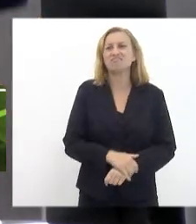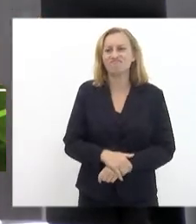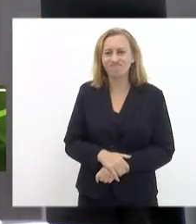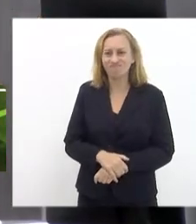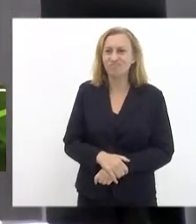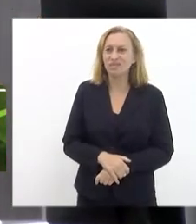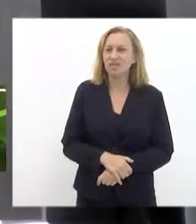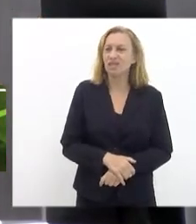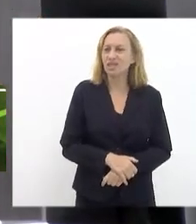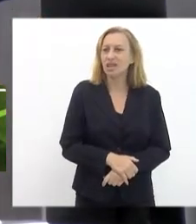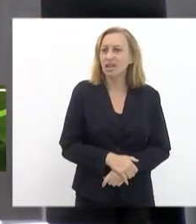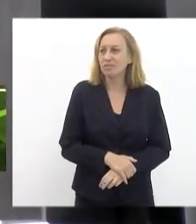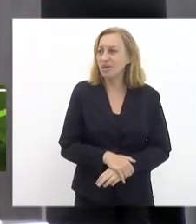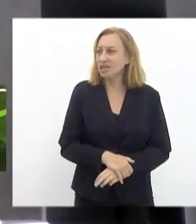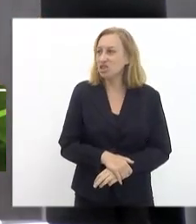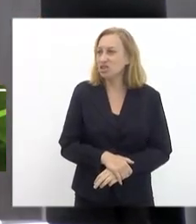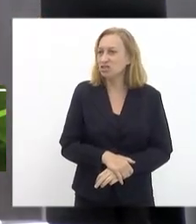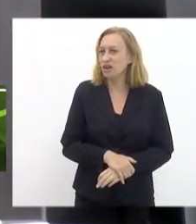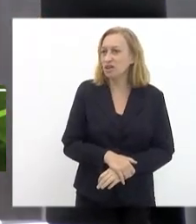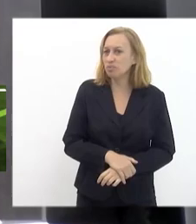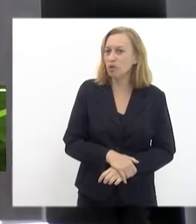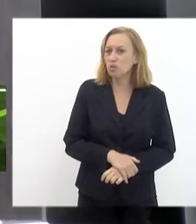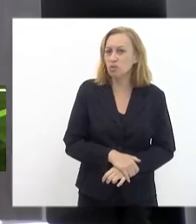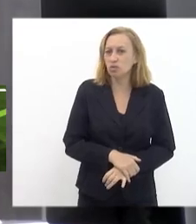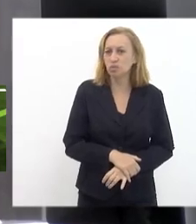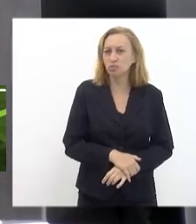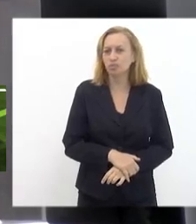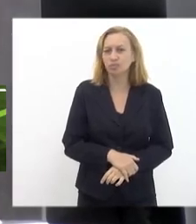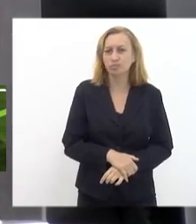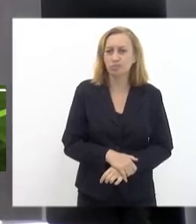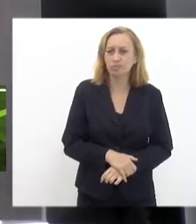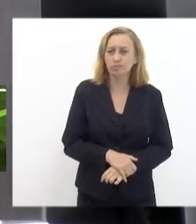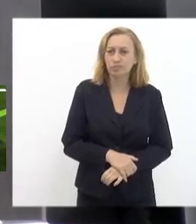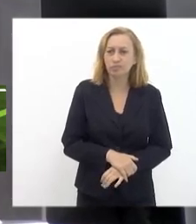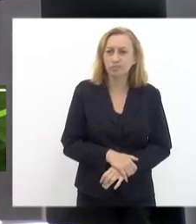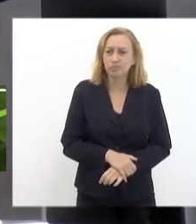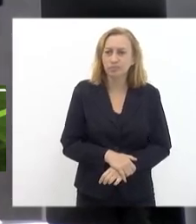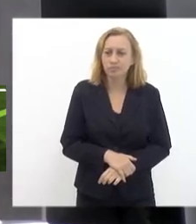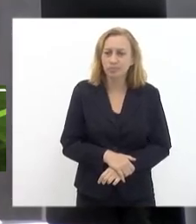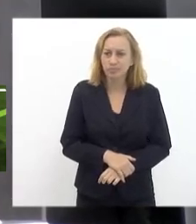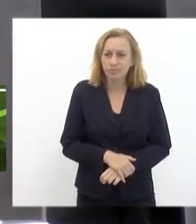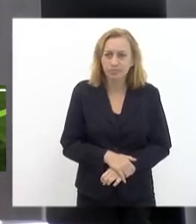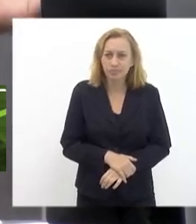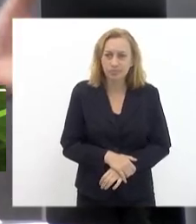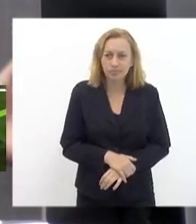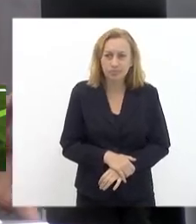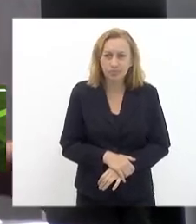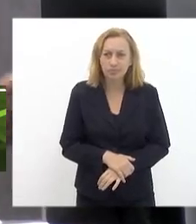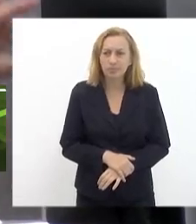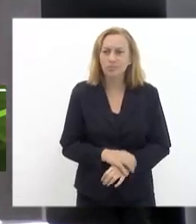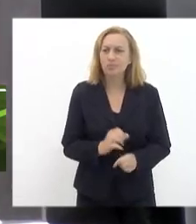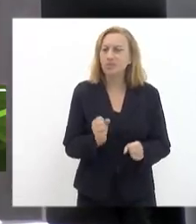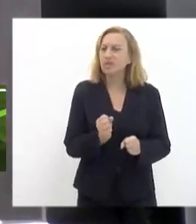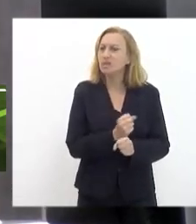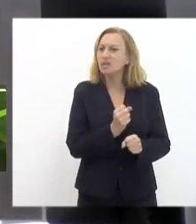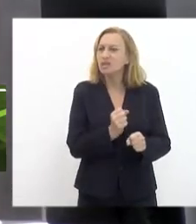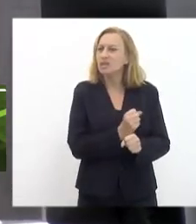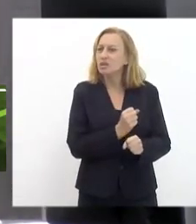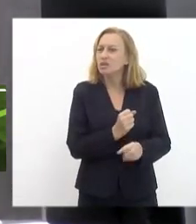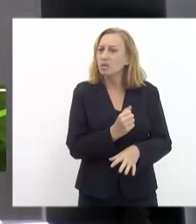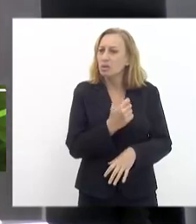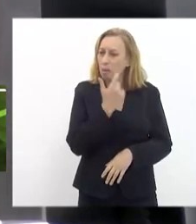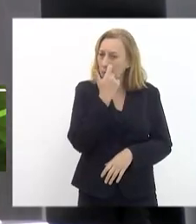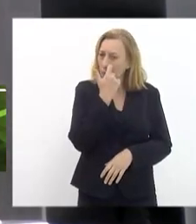passar pelo menos estrutura quando eu faço nada obras deles eu